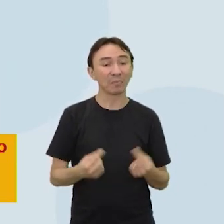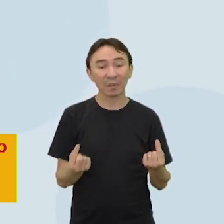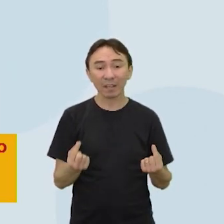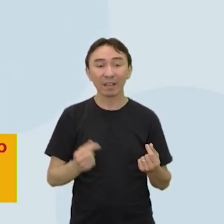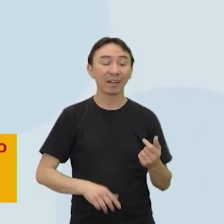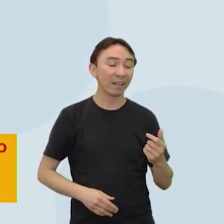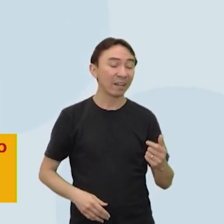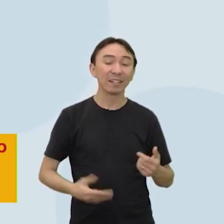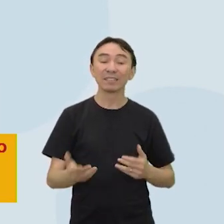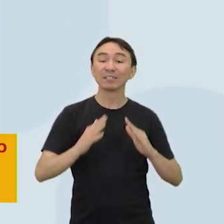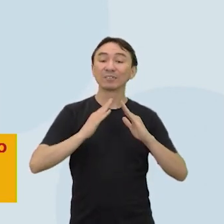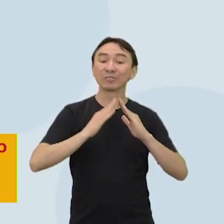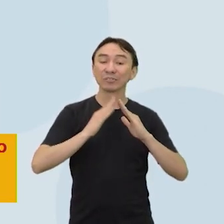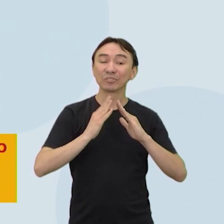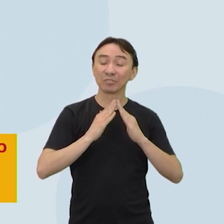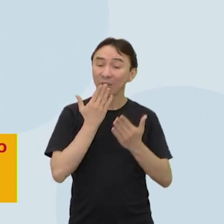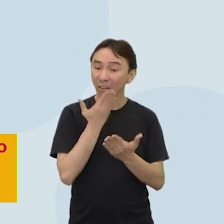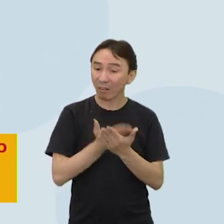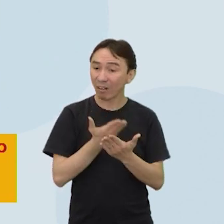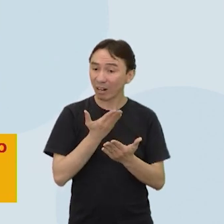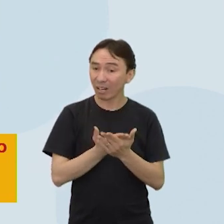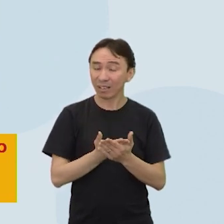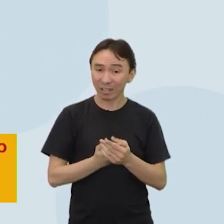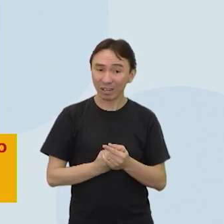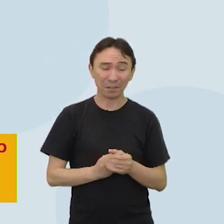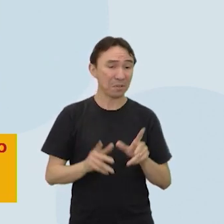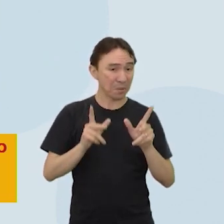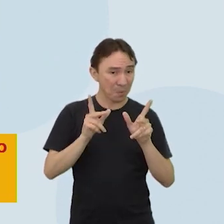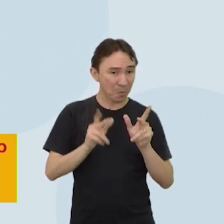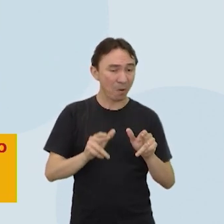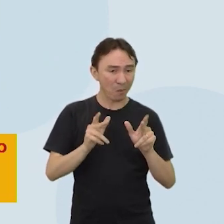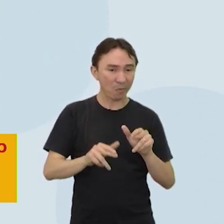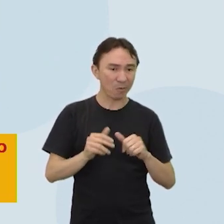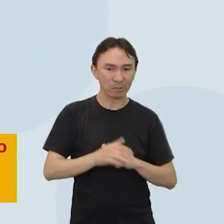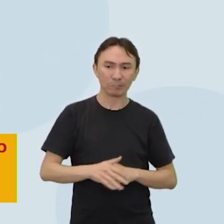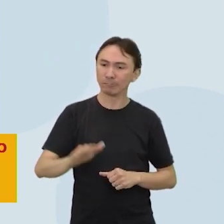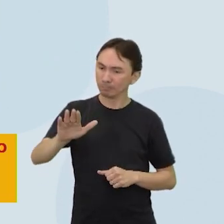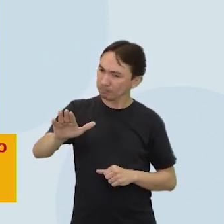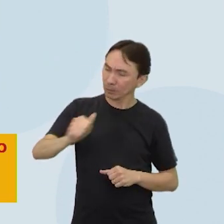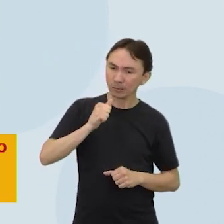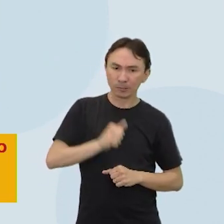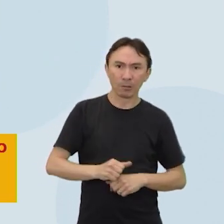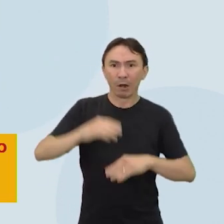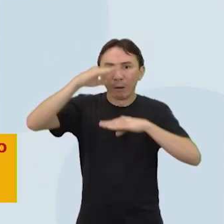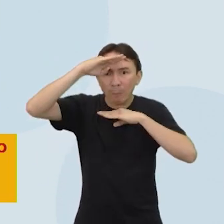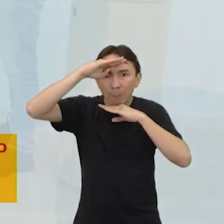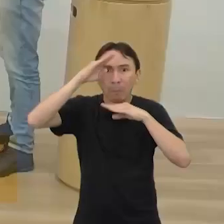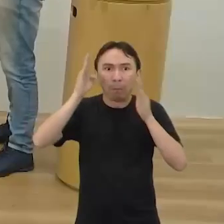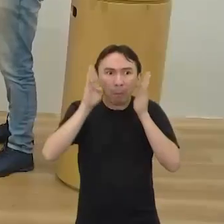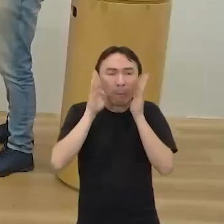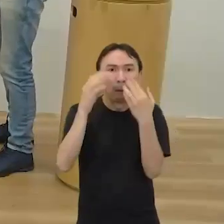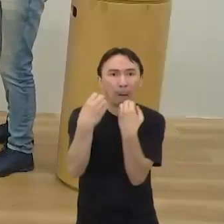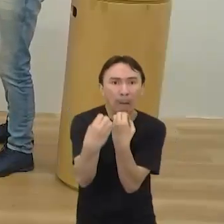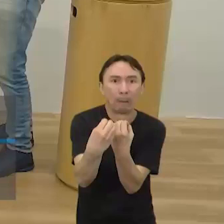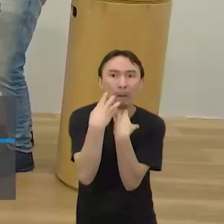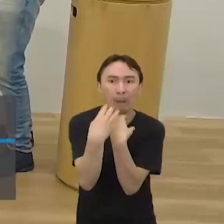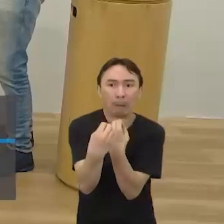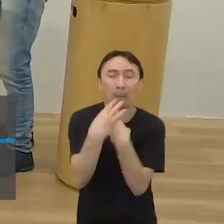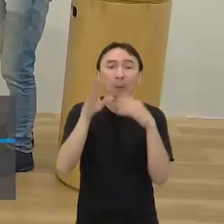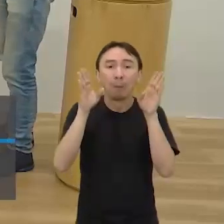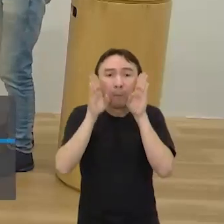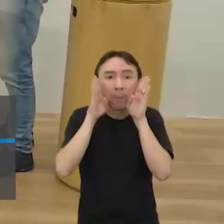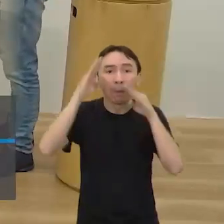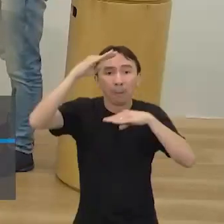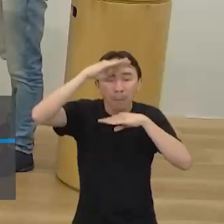escolar. Ali, na verdade, acaba virando uma doutrina. Não é isso, Mafê? Não fica um ambiente doutrinário? E por que tem